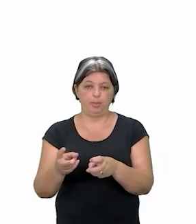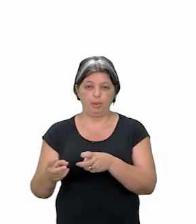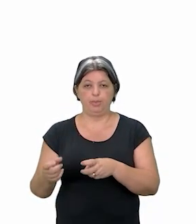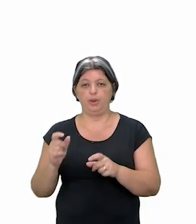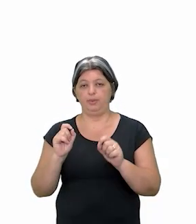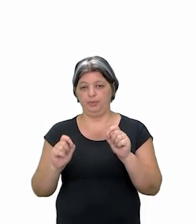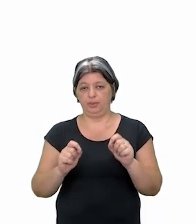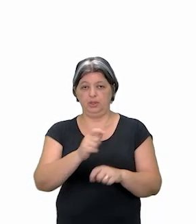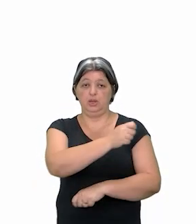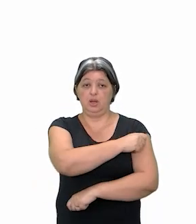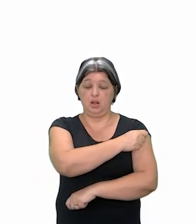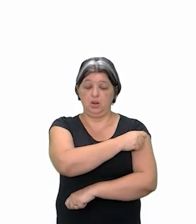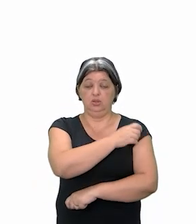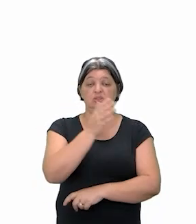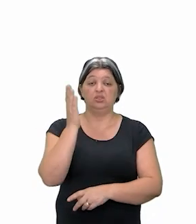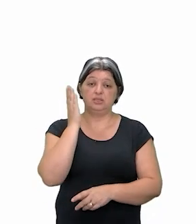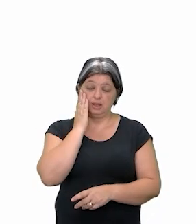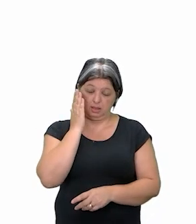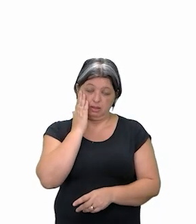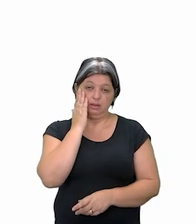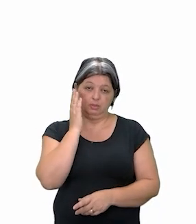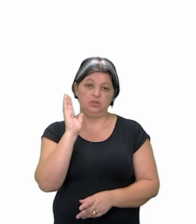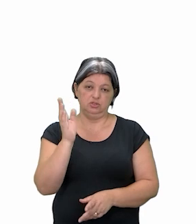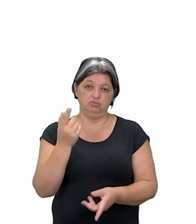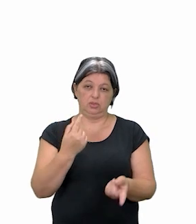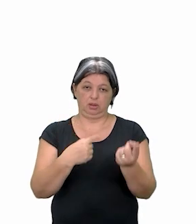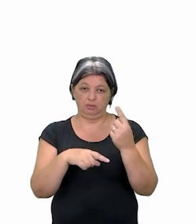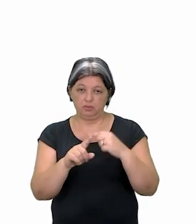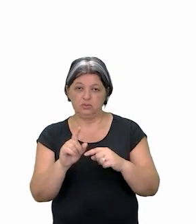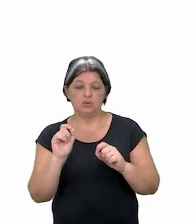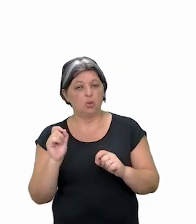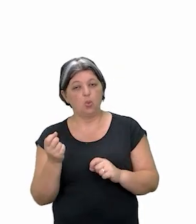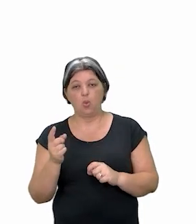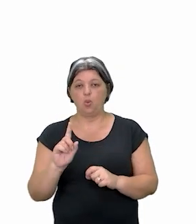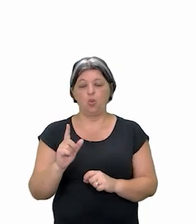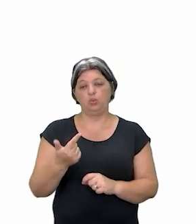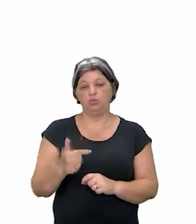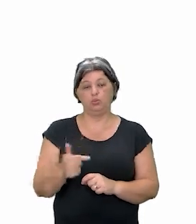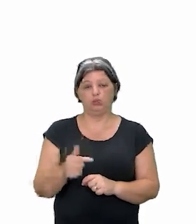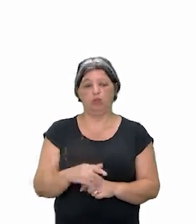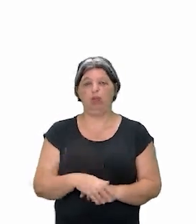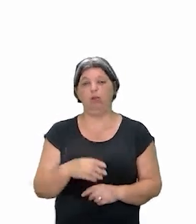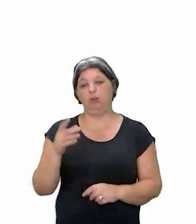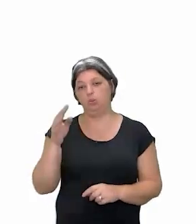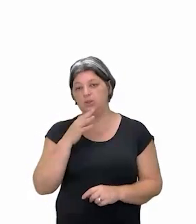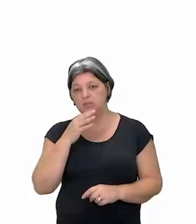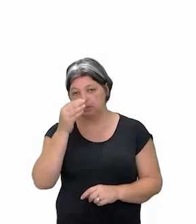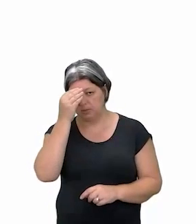nossos alunos estão referente àqueles conteúdos que a gente vai trabalhar. Então, os professores